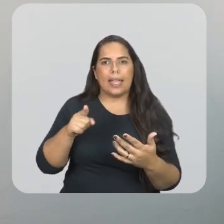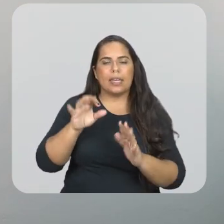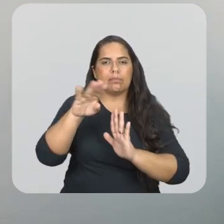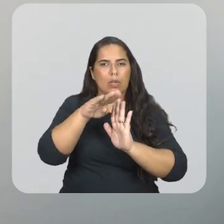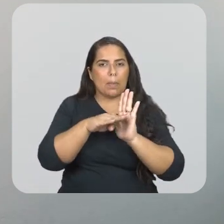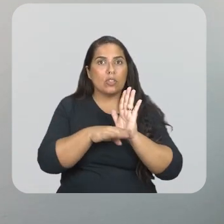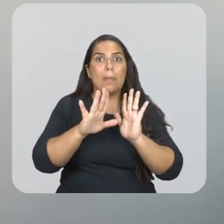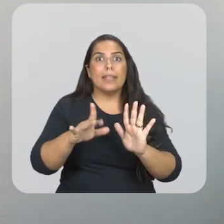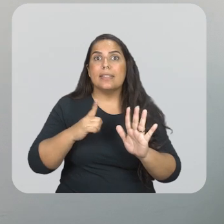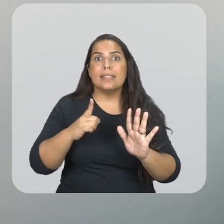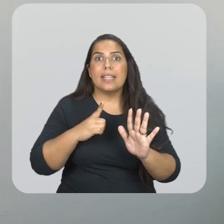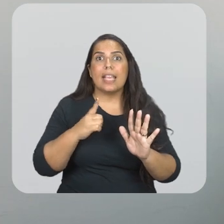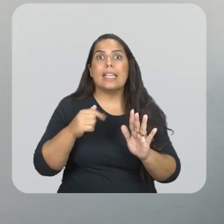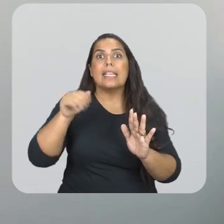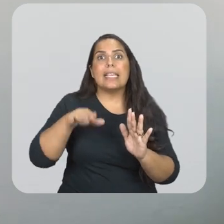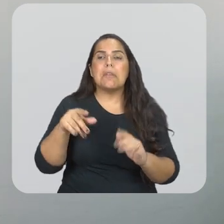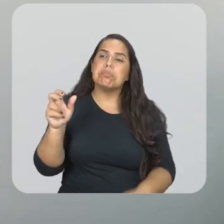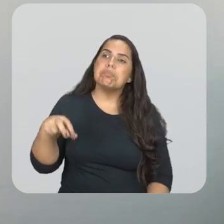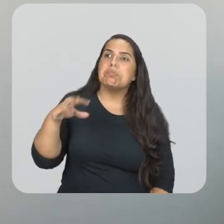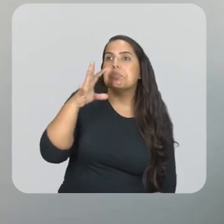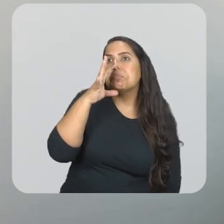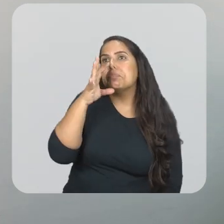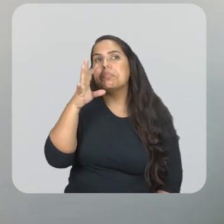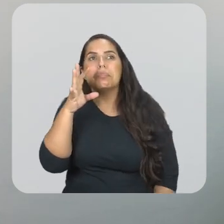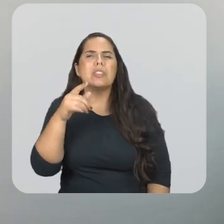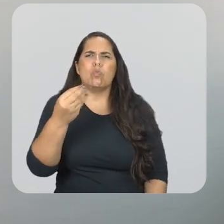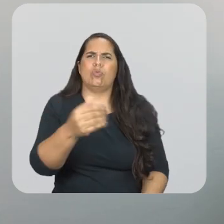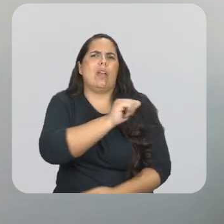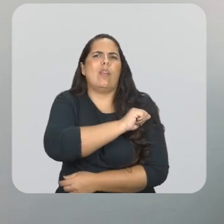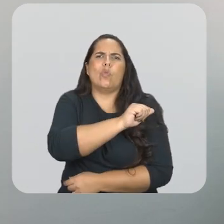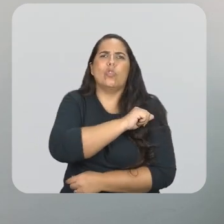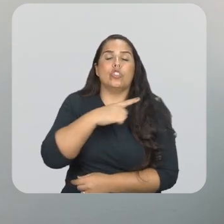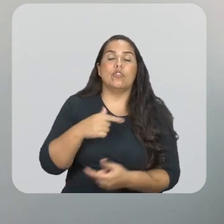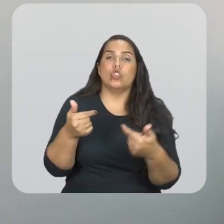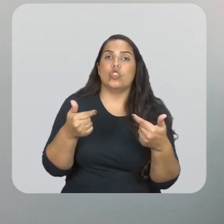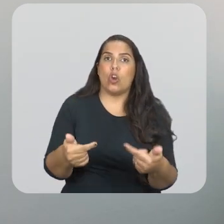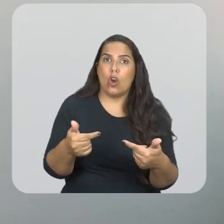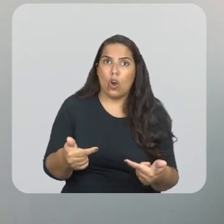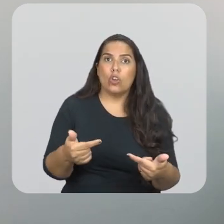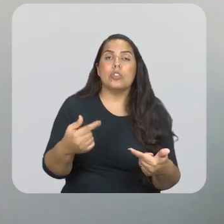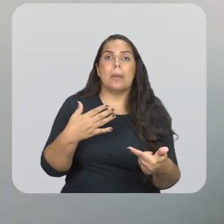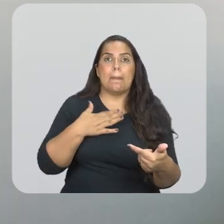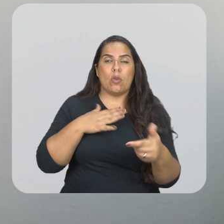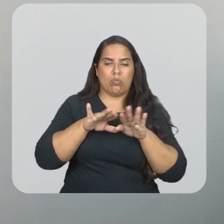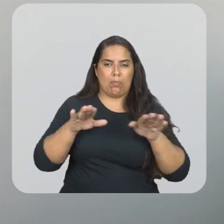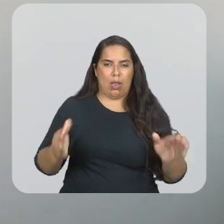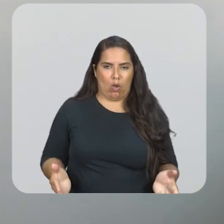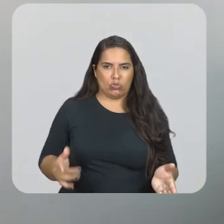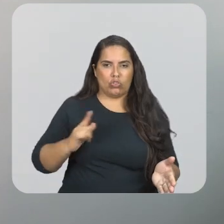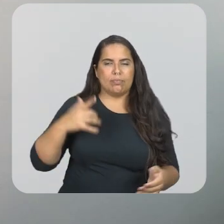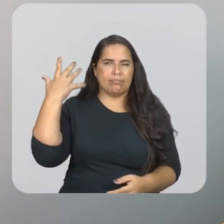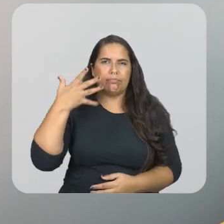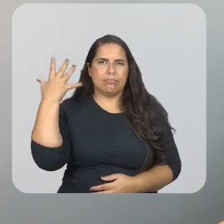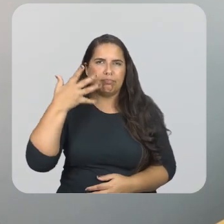está na programação, mas a gente tem que pegar aquelas pessoas que vão passando. Então tinha muito aluno, eu tive sorte dos meus palcos, dos